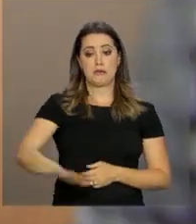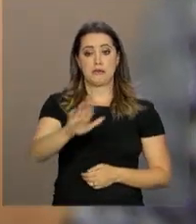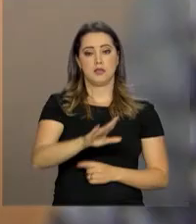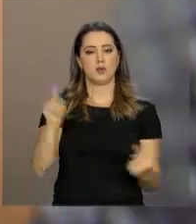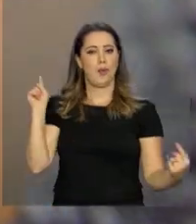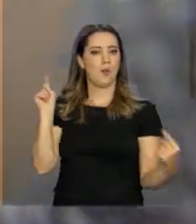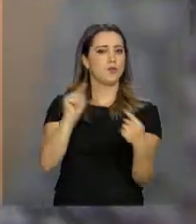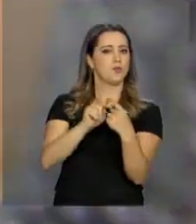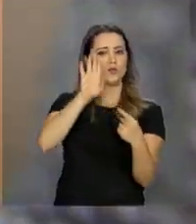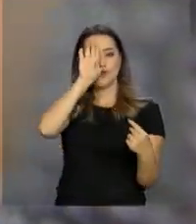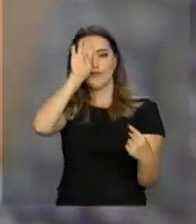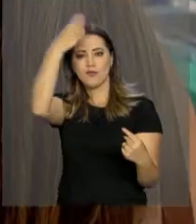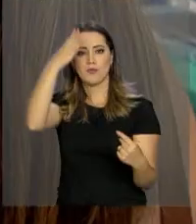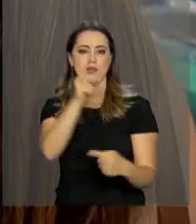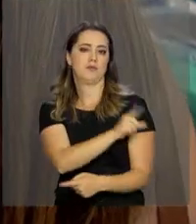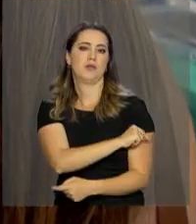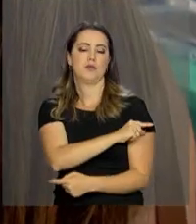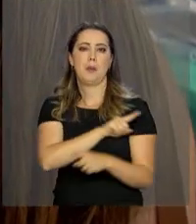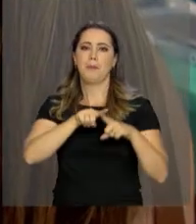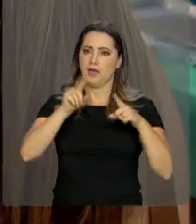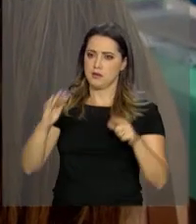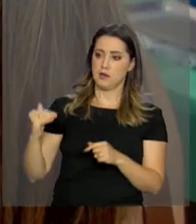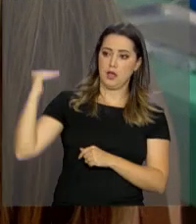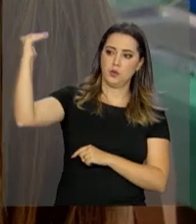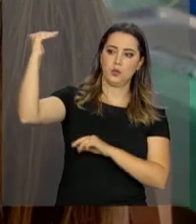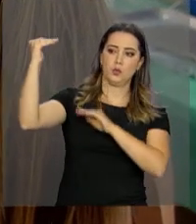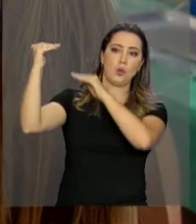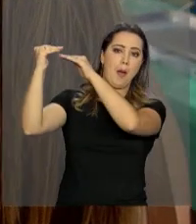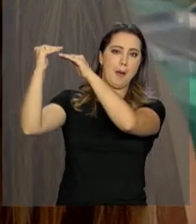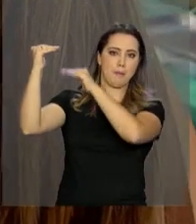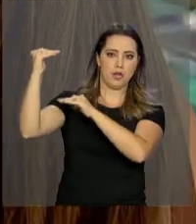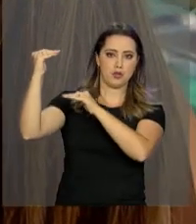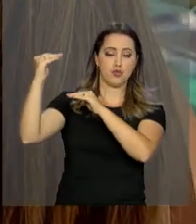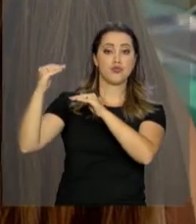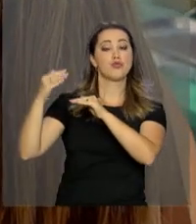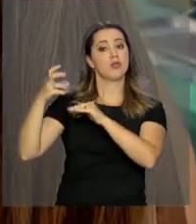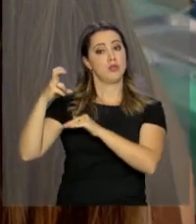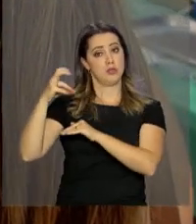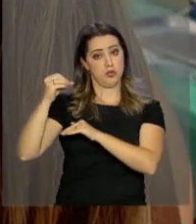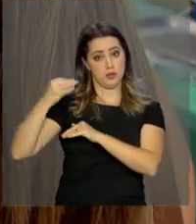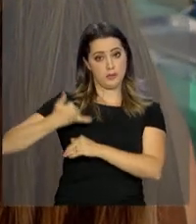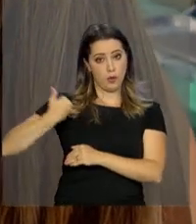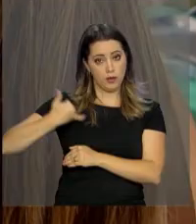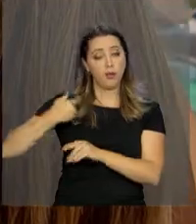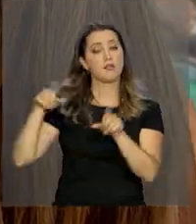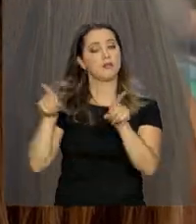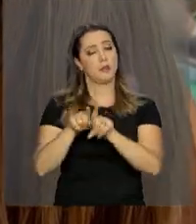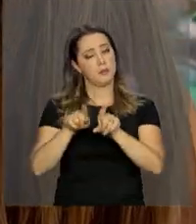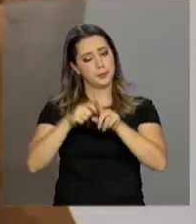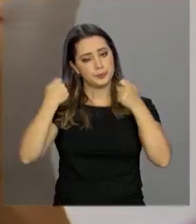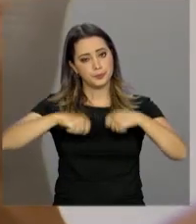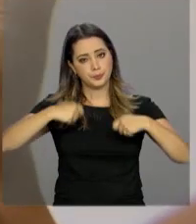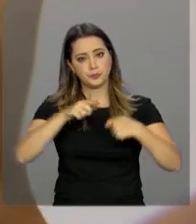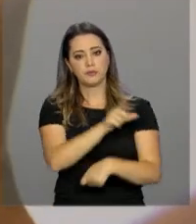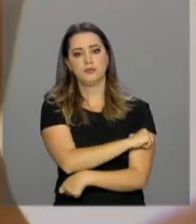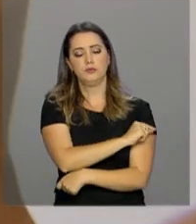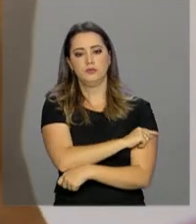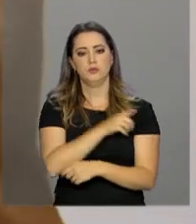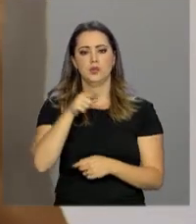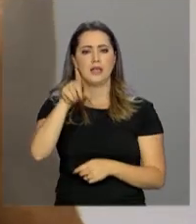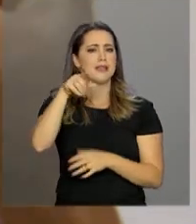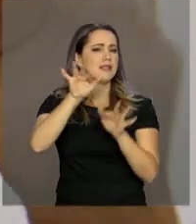das campanhas de vacinação mas adultos com menos de 50 anos também devem tomar a vacina o